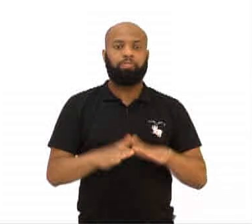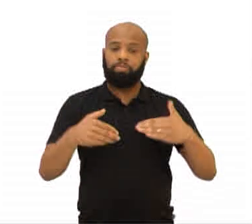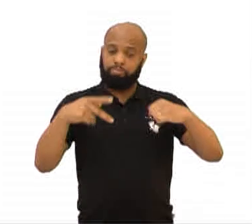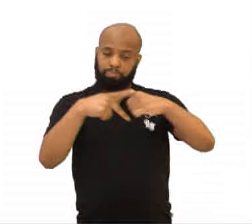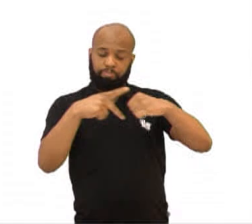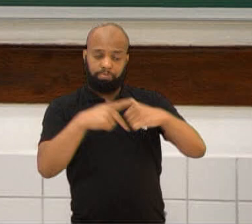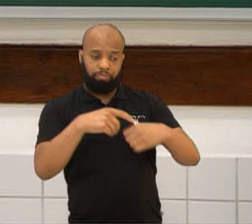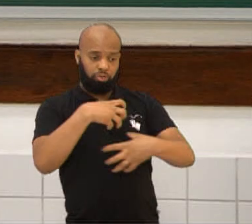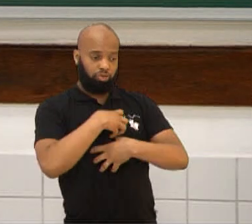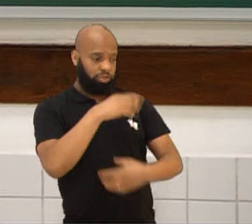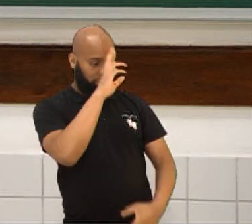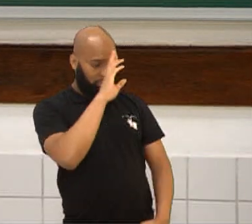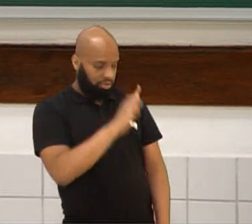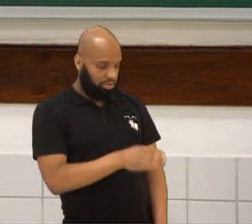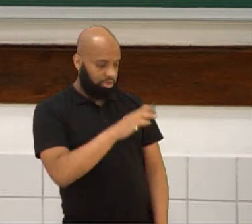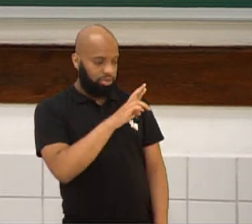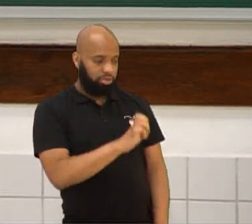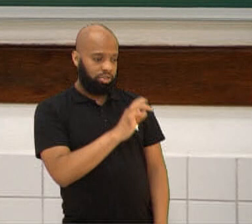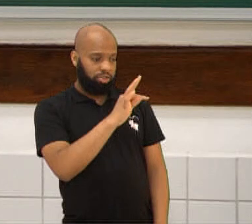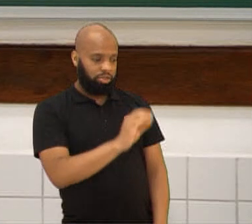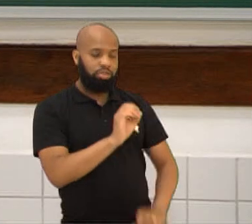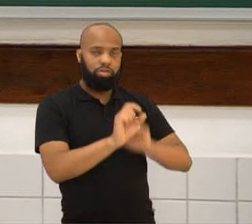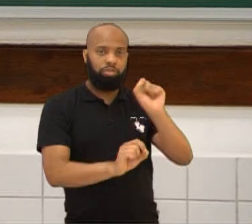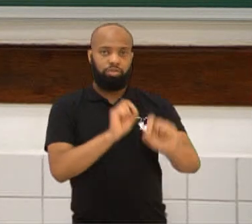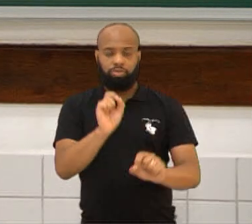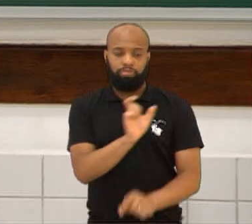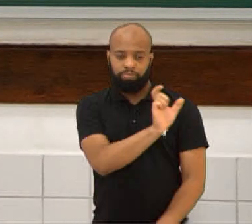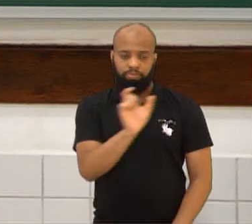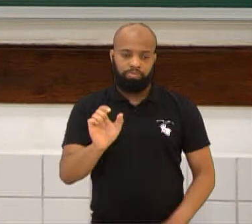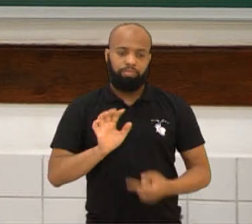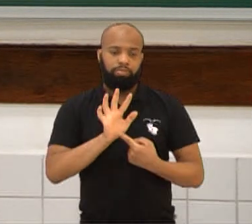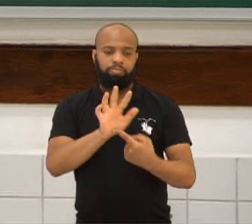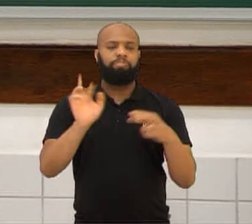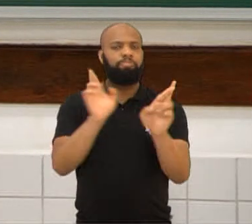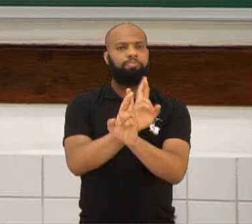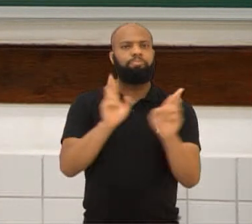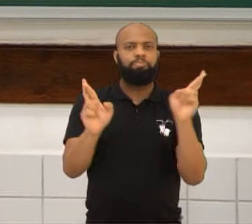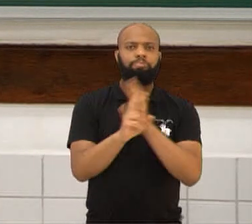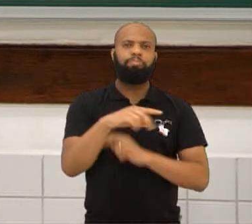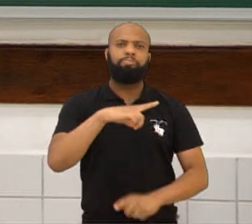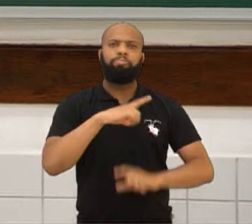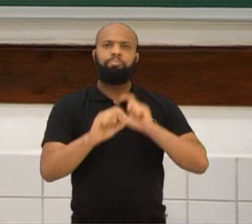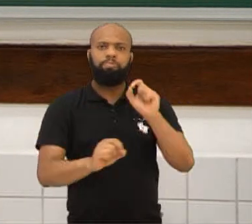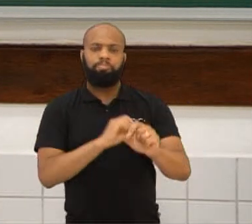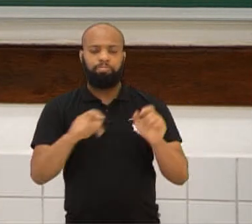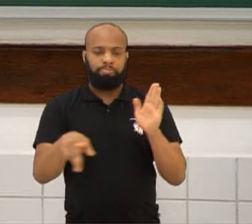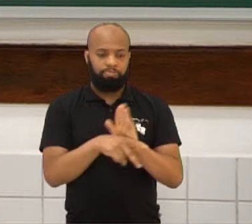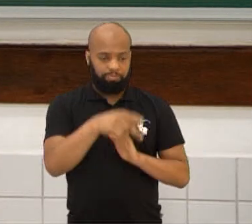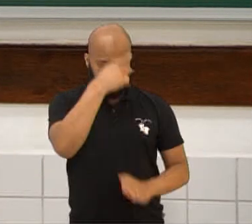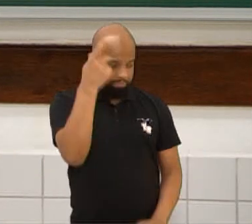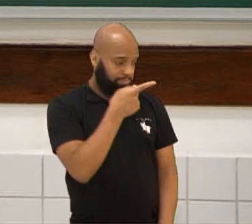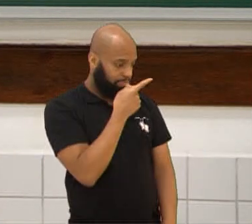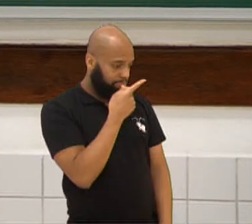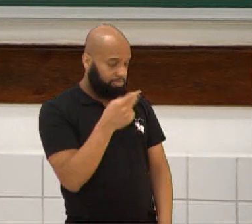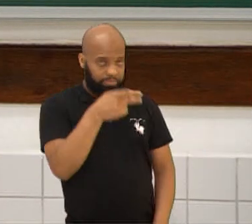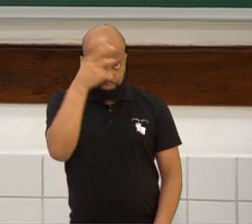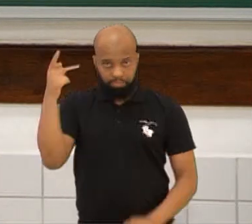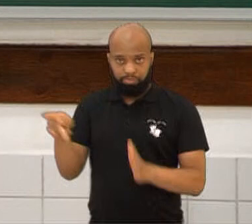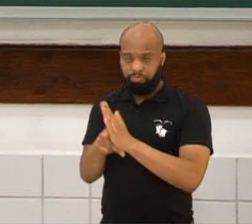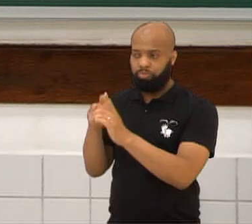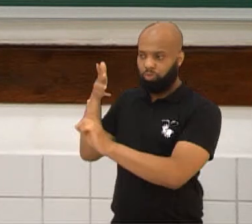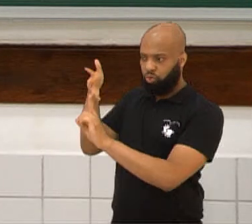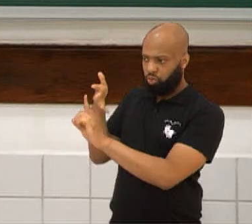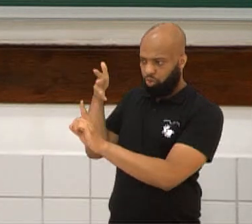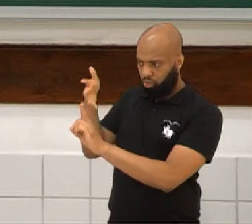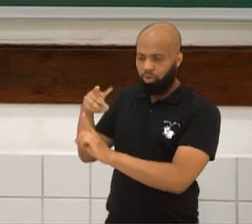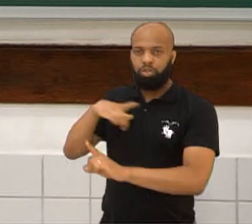do caso reto, são palavras que indicam o tipo de relação existente entre o emissor e a pessoa do discurso.